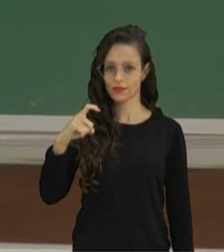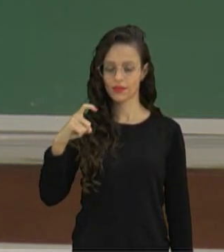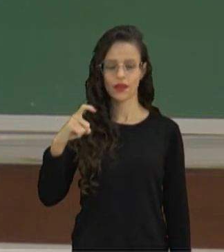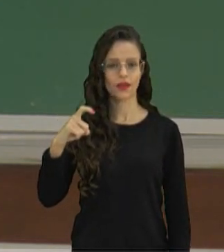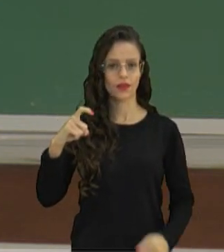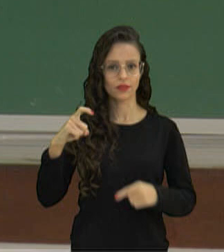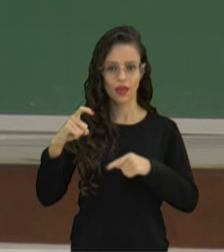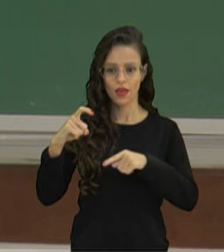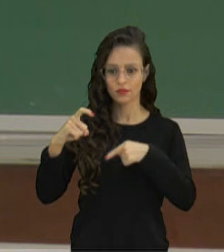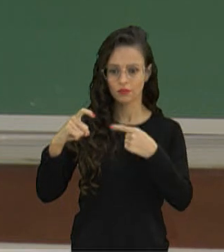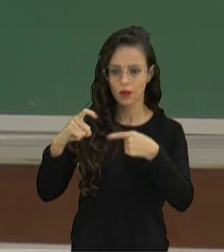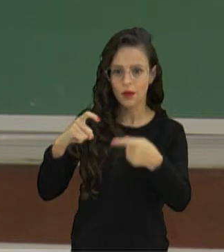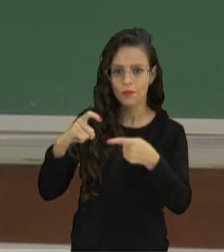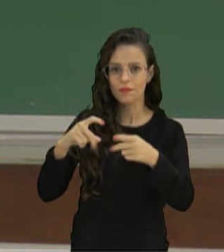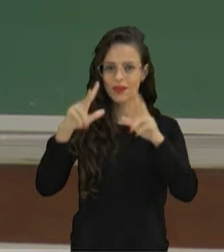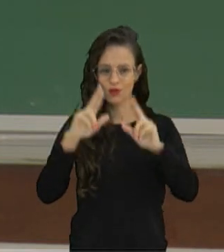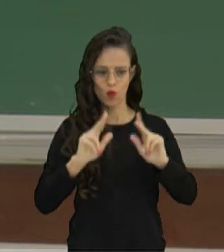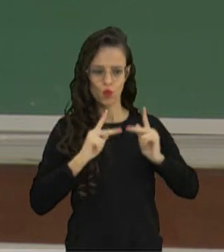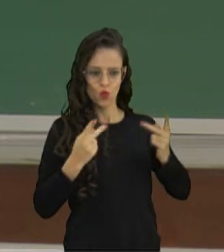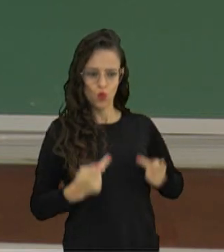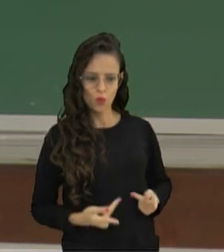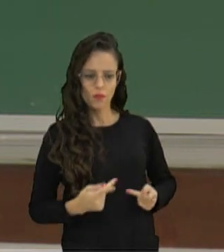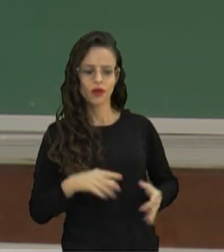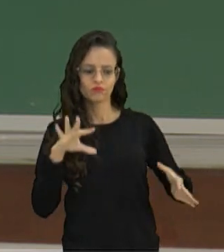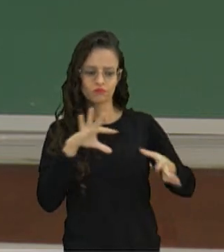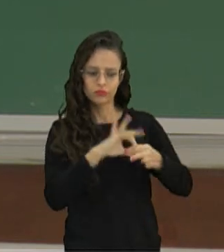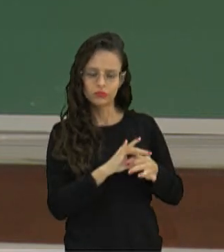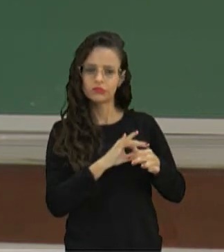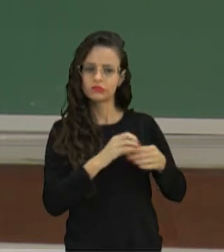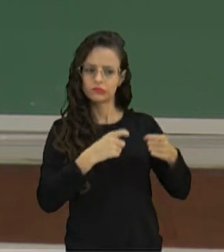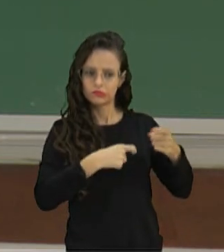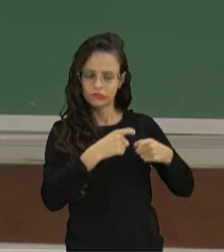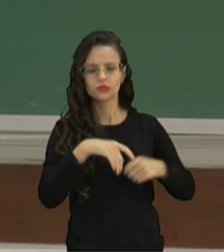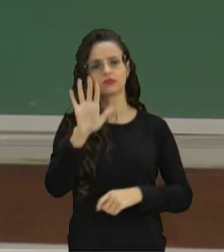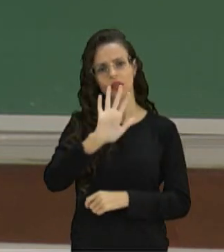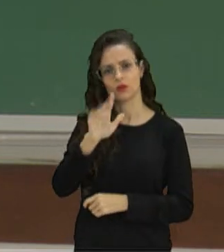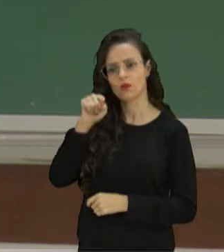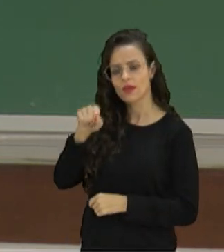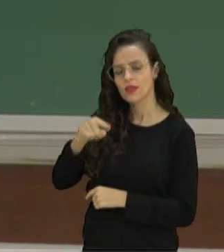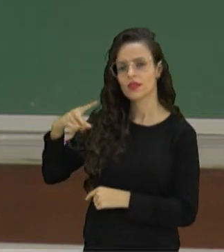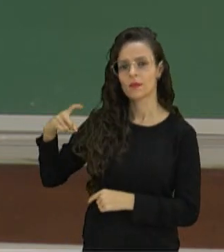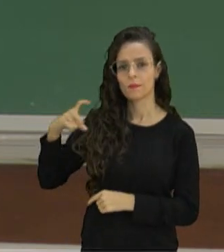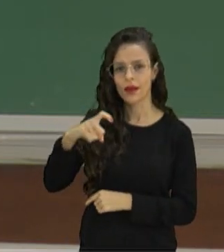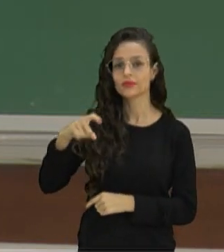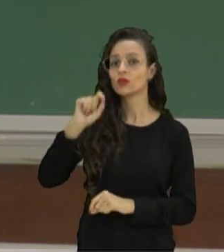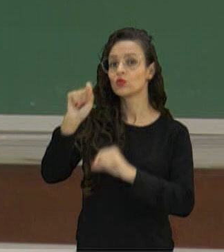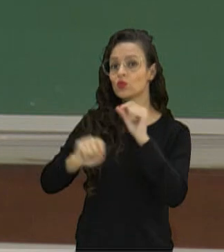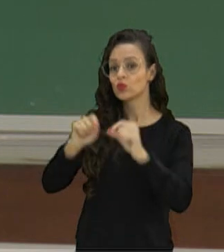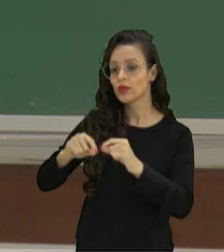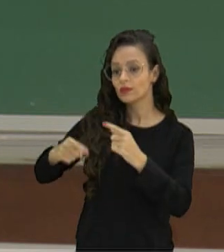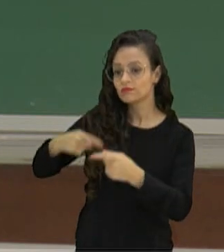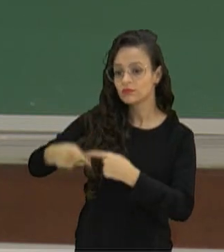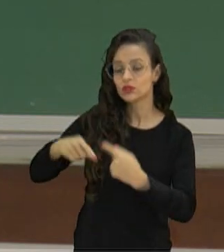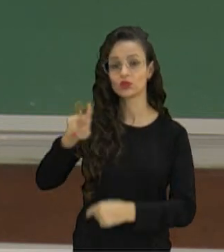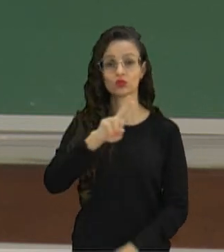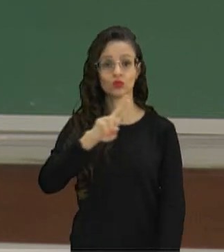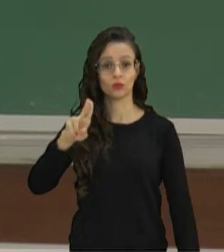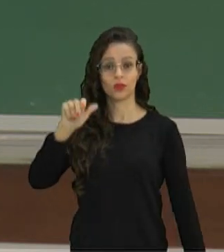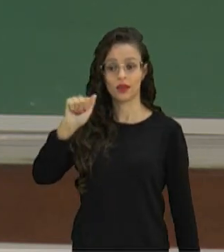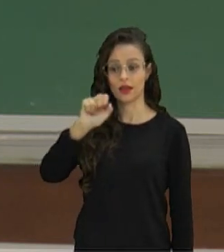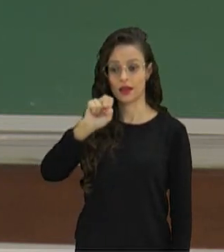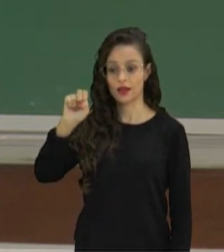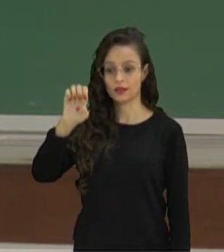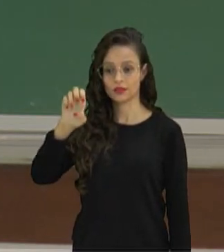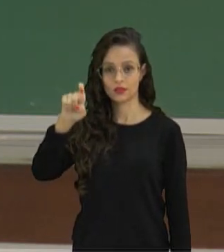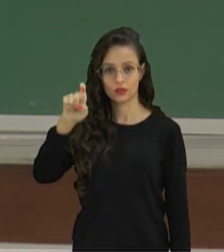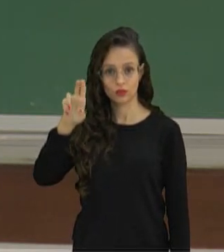da forma sexuada, como a nossa espécie, por exemplo. A forma de reprodução de uma bactéria é chamada reprodução assexuada, sem o